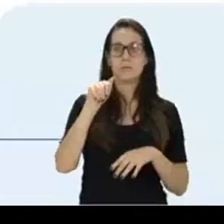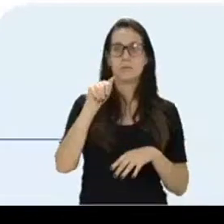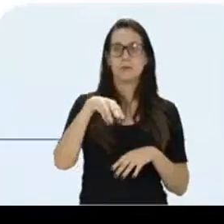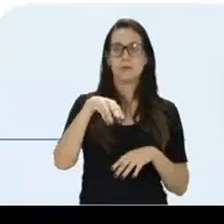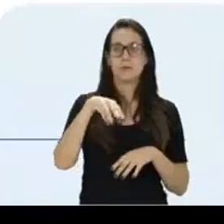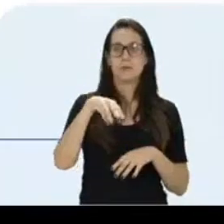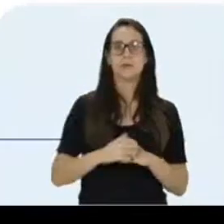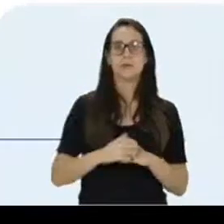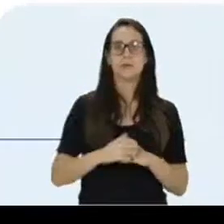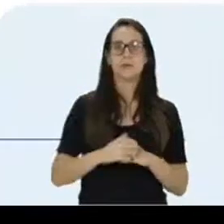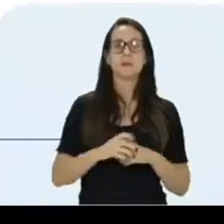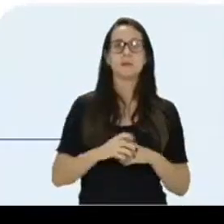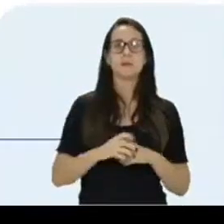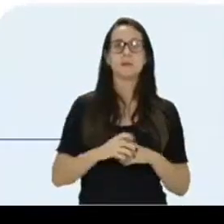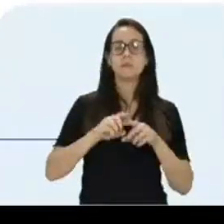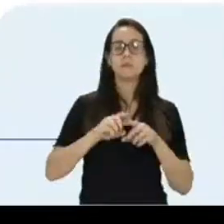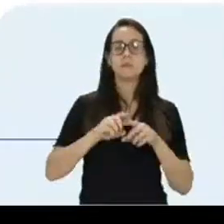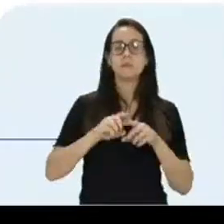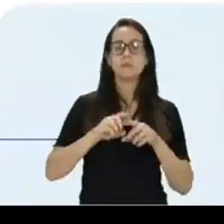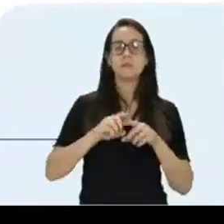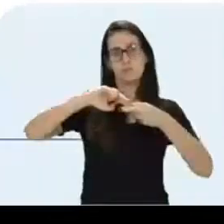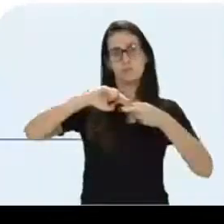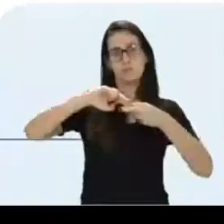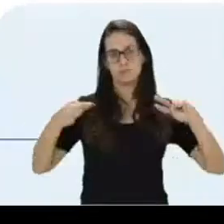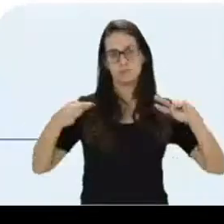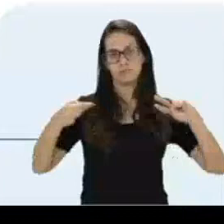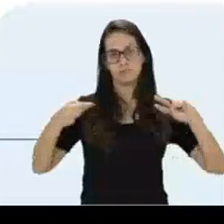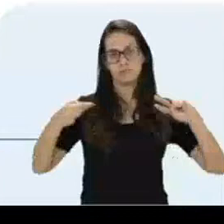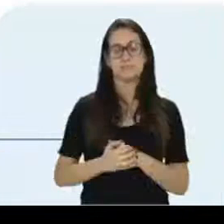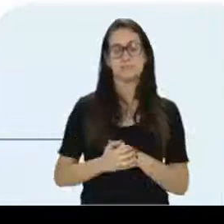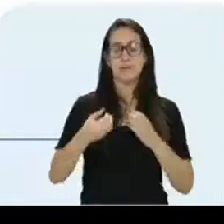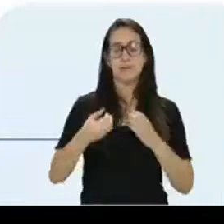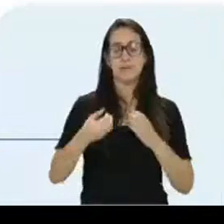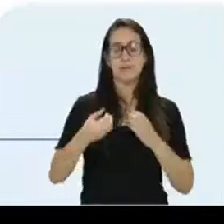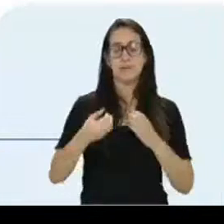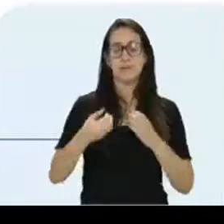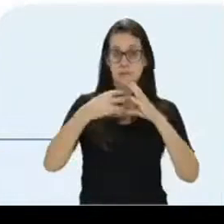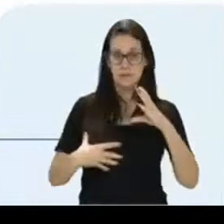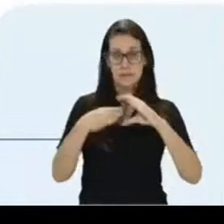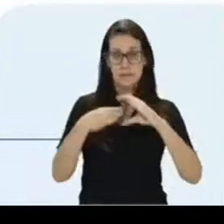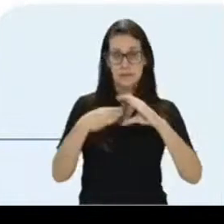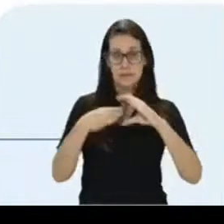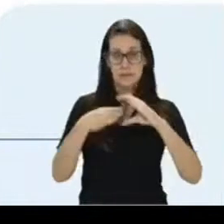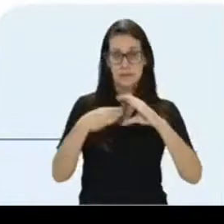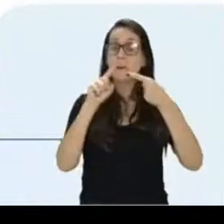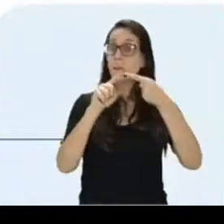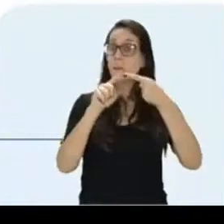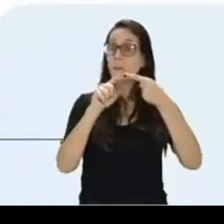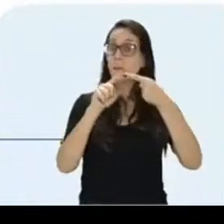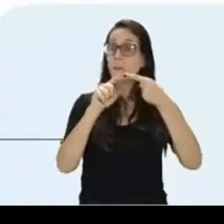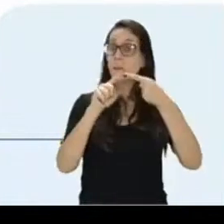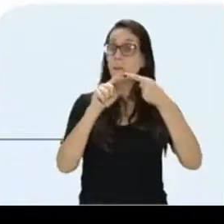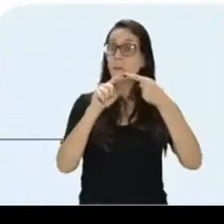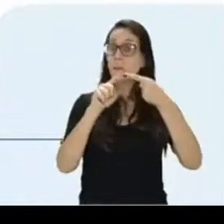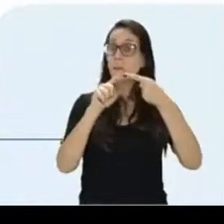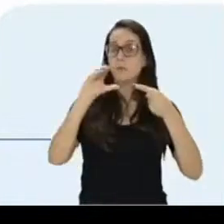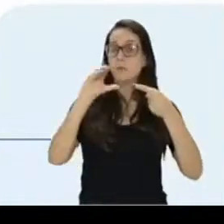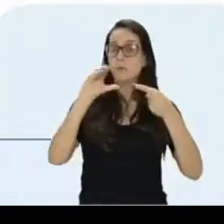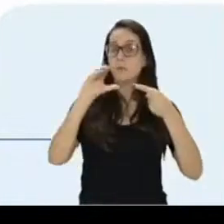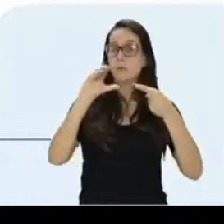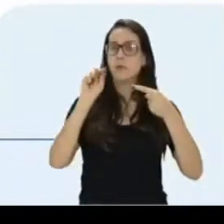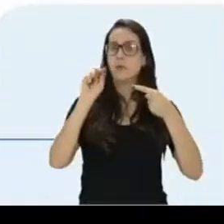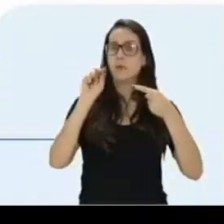ribossomos e o material genético. Então, uma das características das células procariontes é que elas são